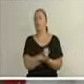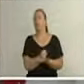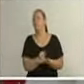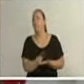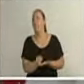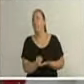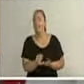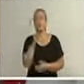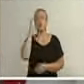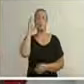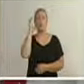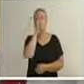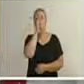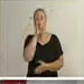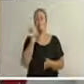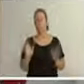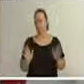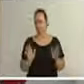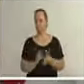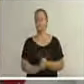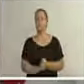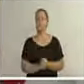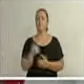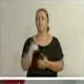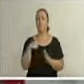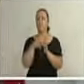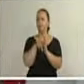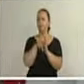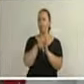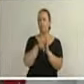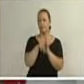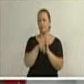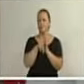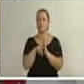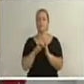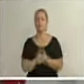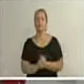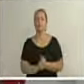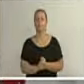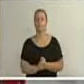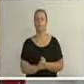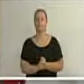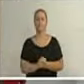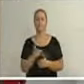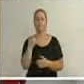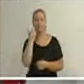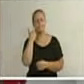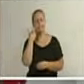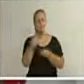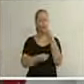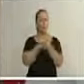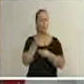fale sobre ela. E aí fomos atrás de duas coisas para embasar essa